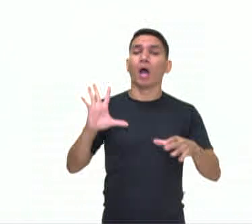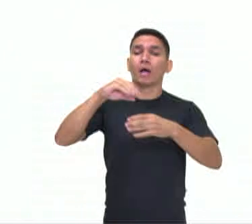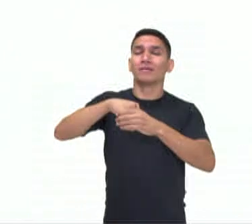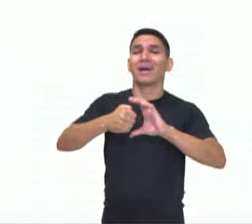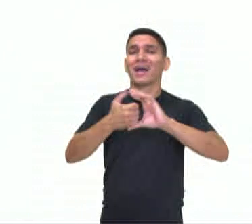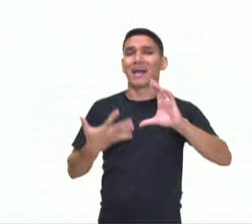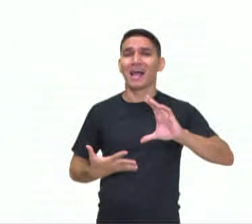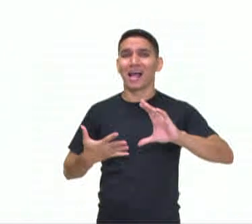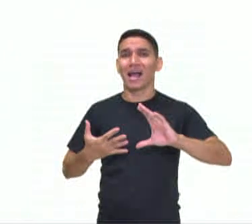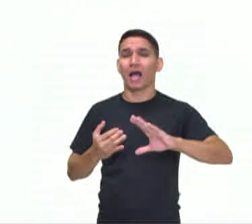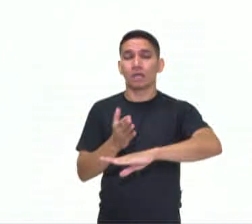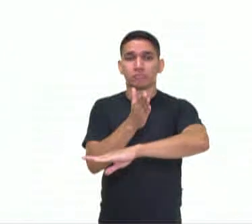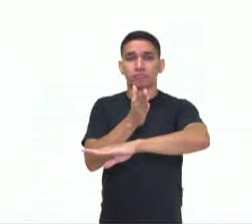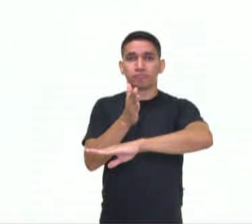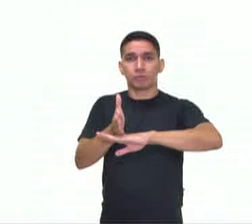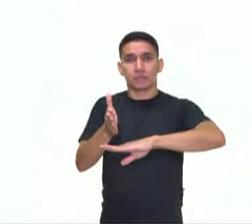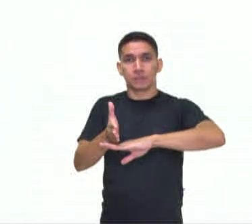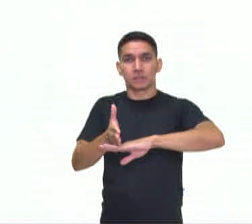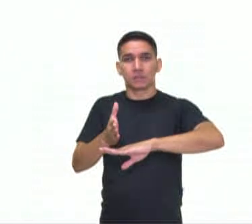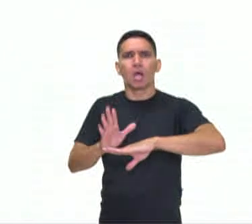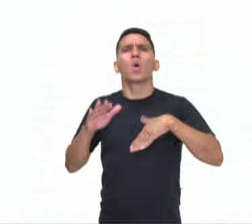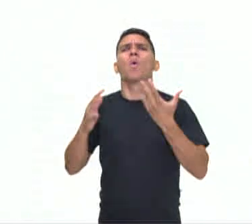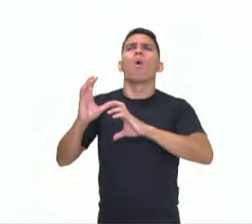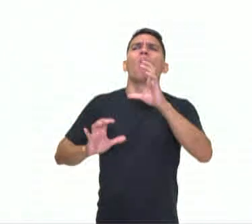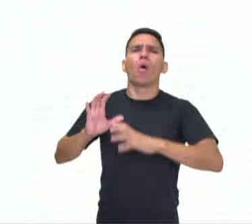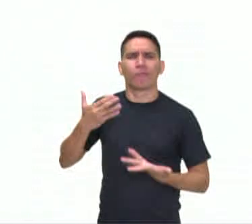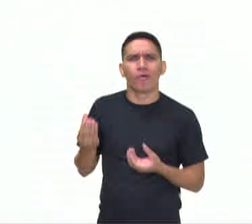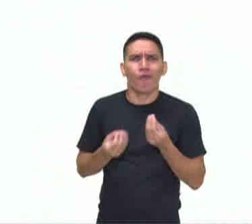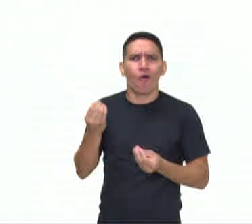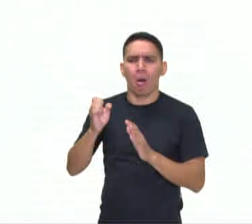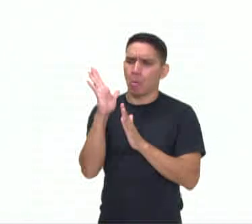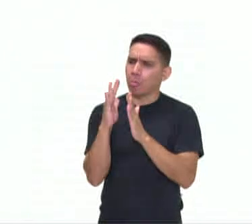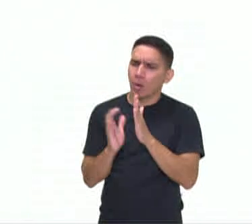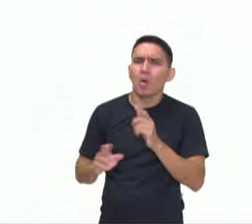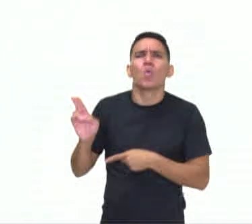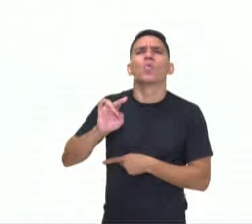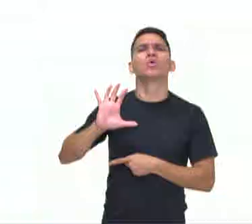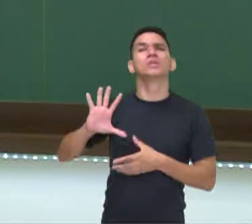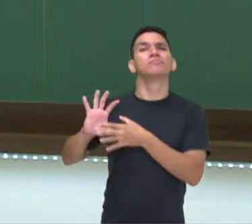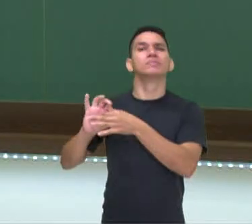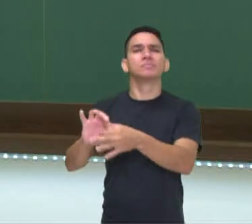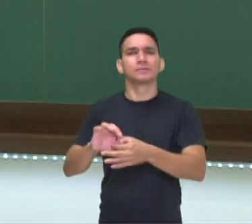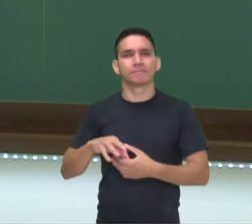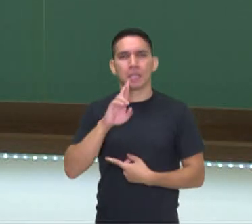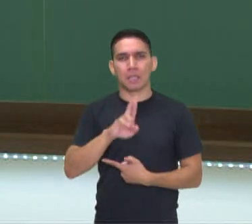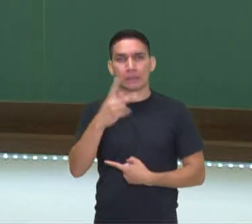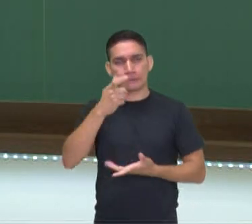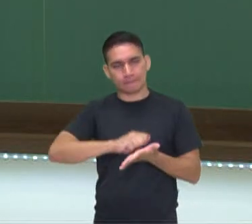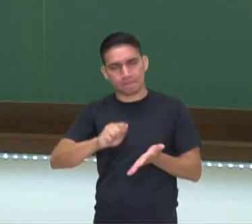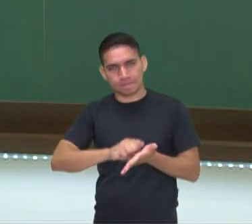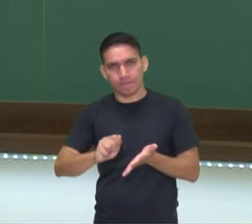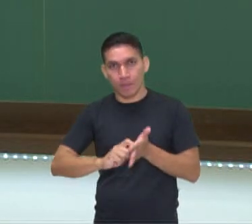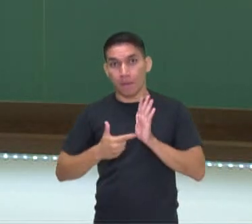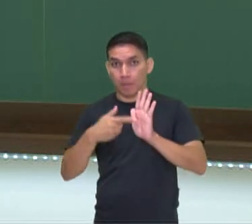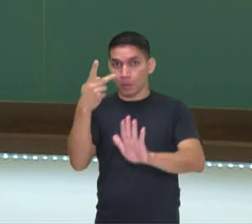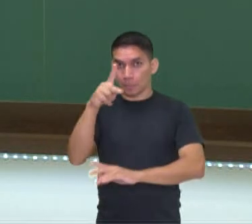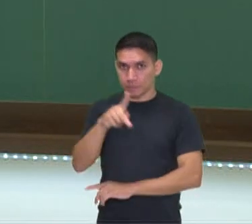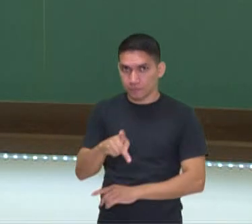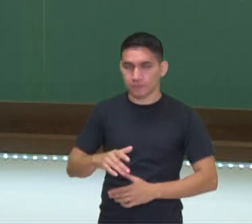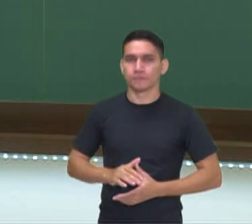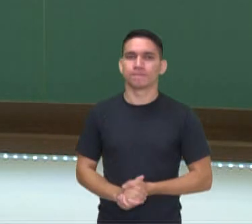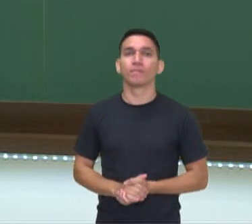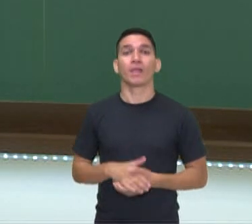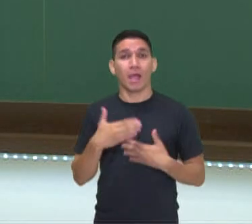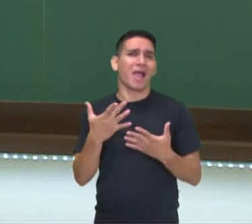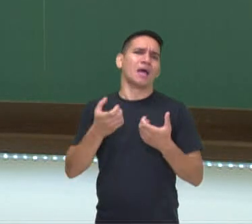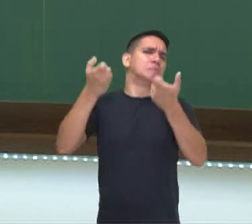Explique sucintamente qual era esse conflito e como o Barroco era utilizado nesse contexto. Responda no seu caderno e mostre ao seu professor.